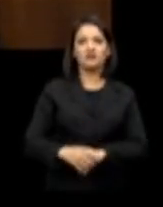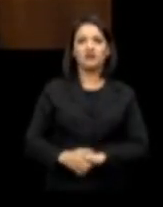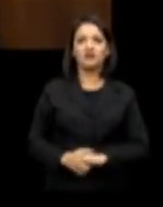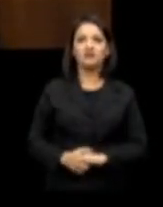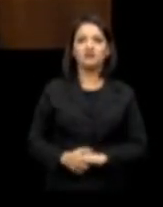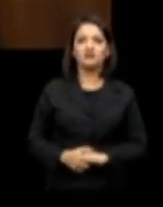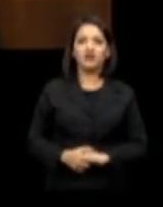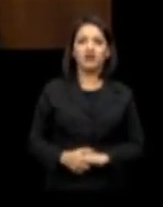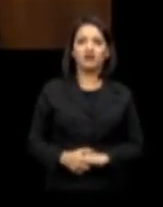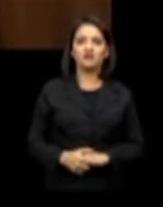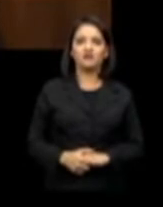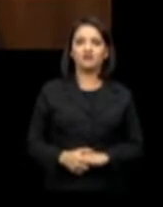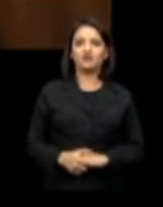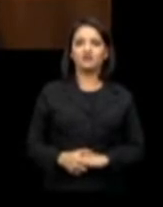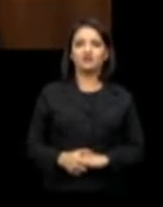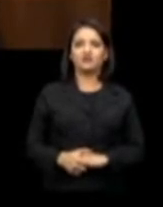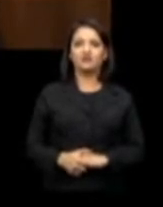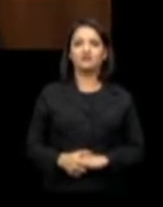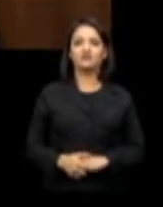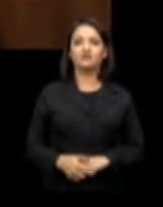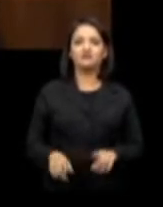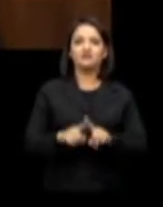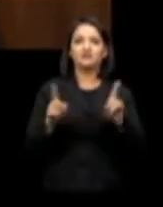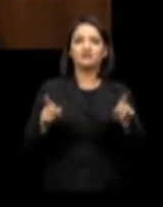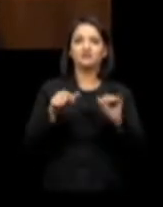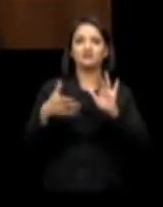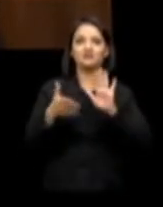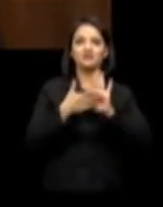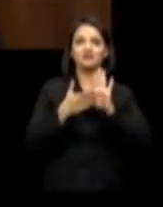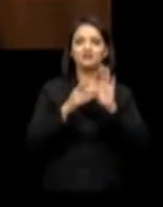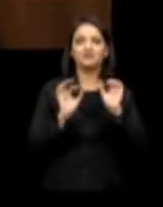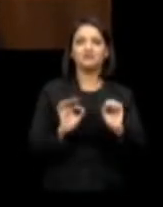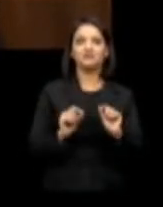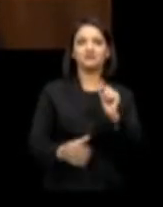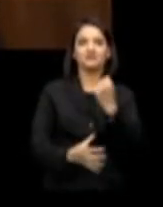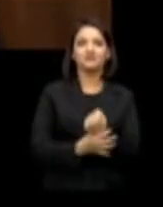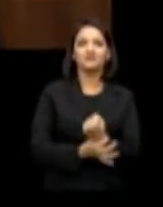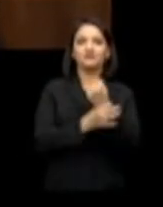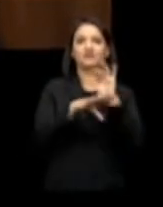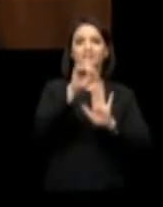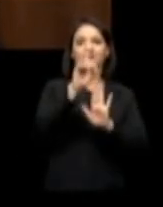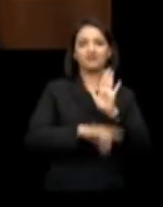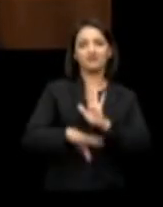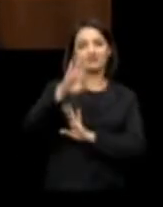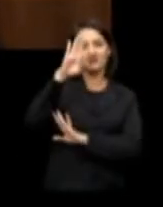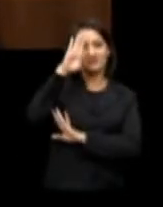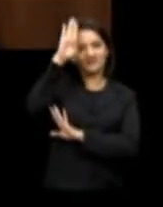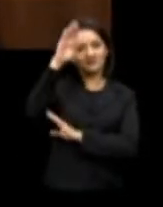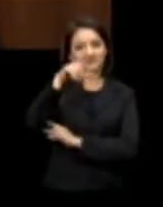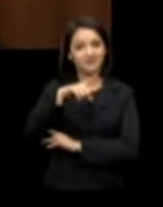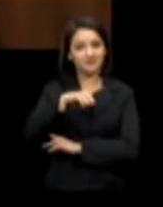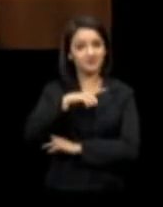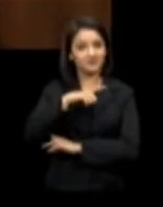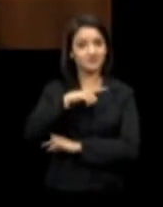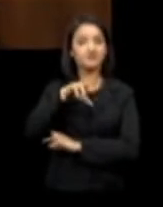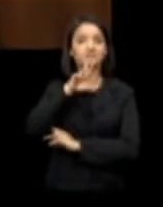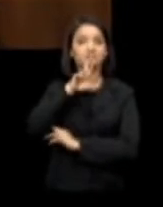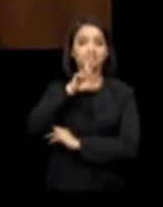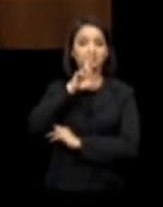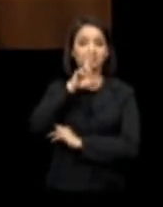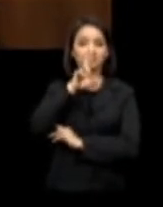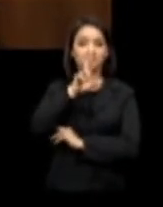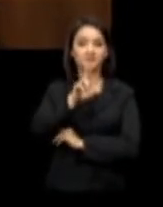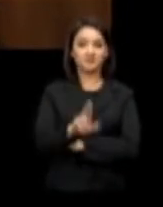Alemão, publicado a propósito de la garantia de los derechos fundamentais em resposta a los cambios